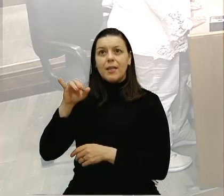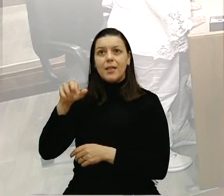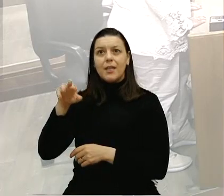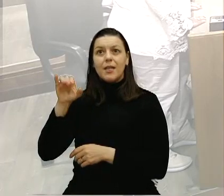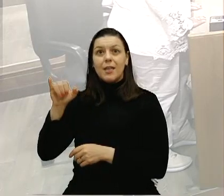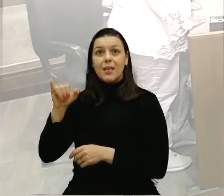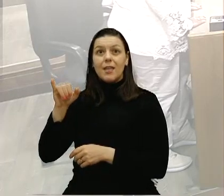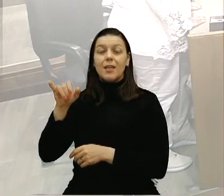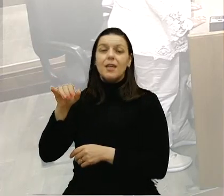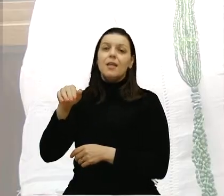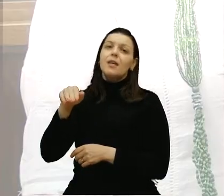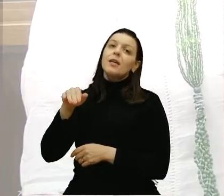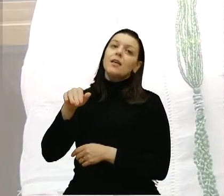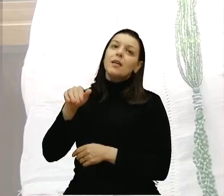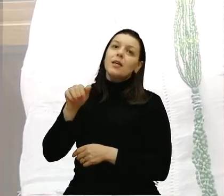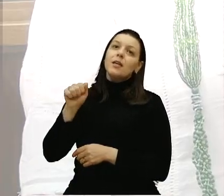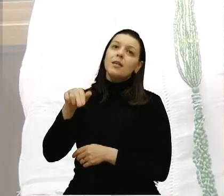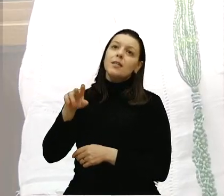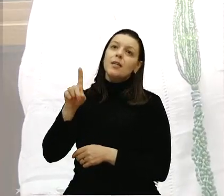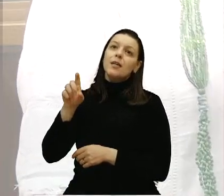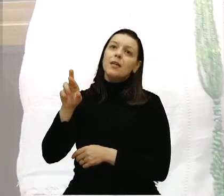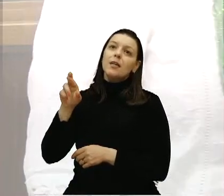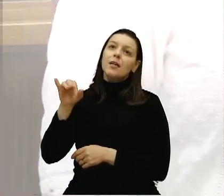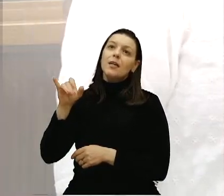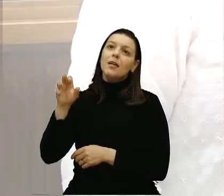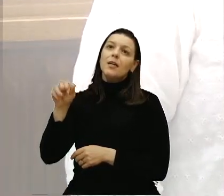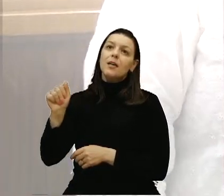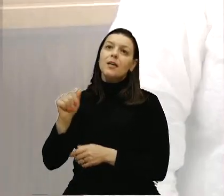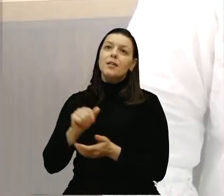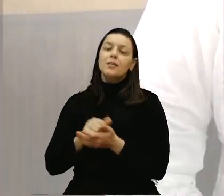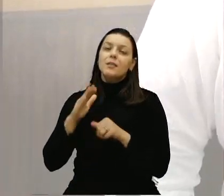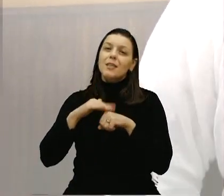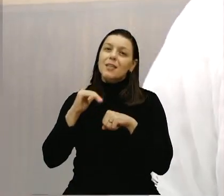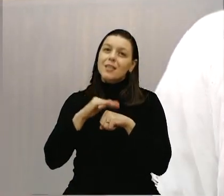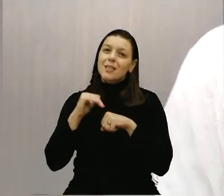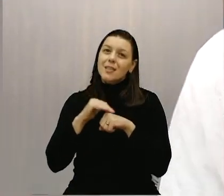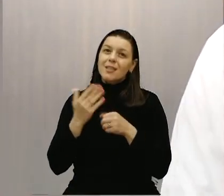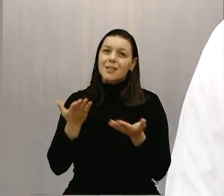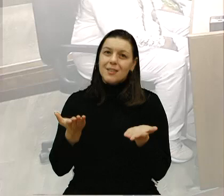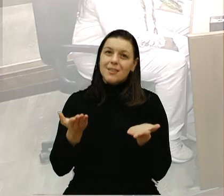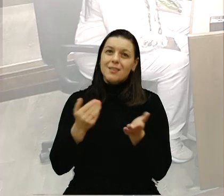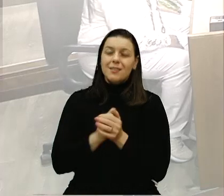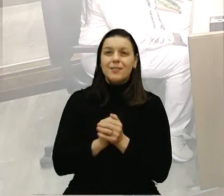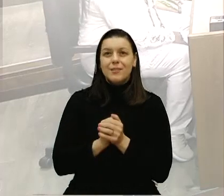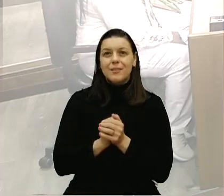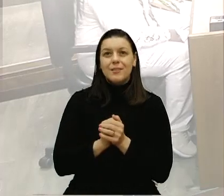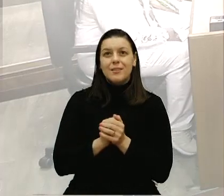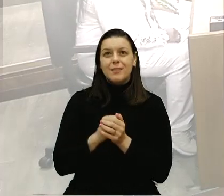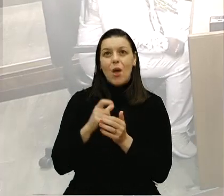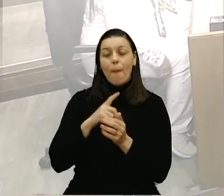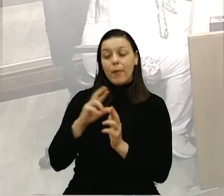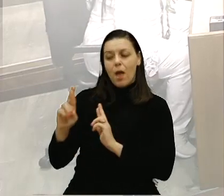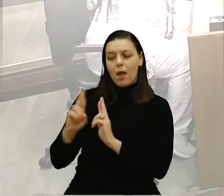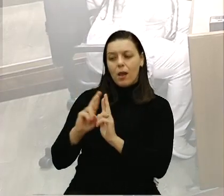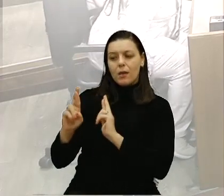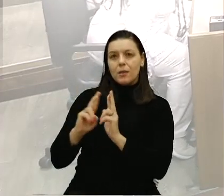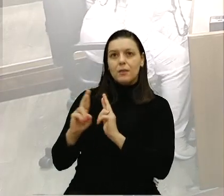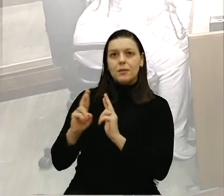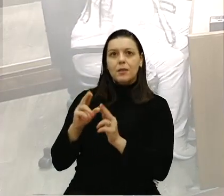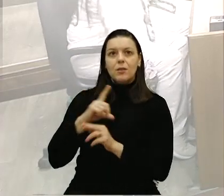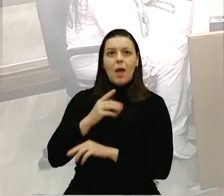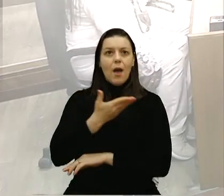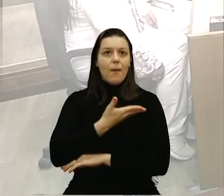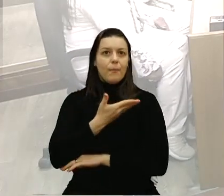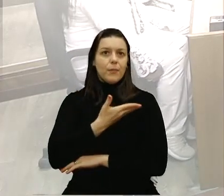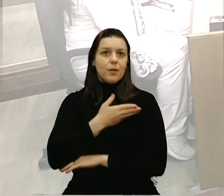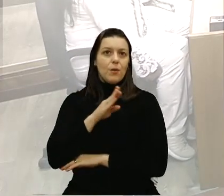Andréia Aparecida Modesto. Podem sentar, então, queridas. E aqui eu tenho a minha relação com a mãe Cecília, começou através da minha amiga